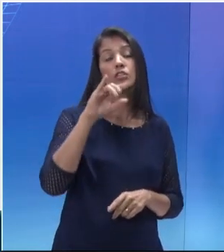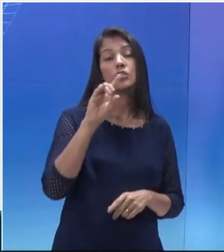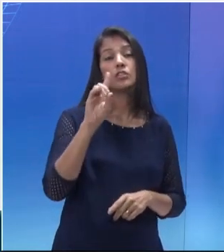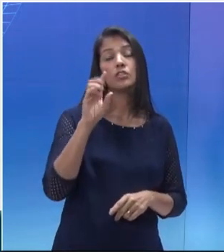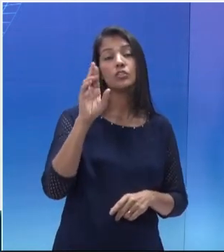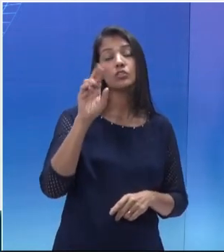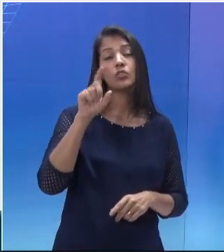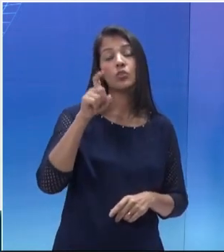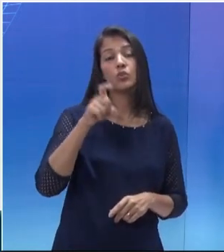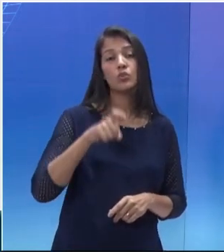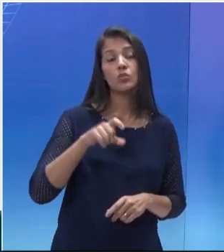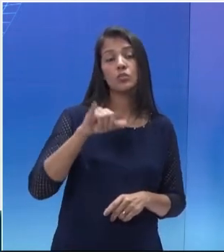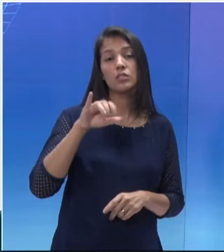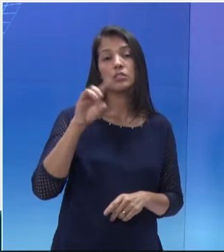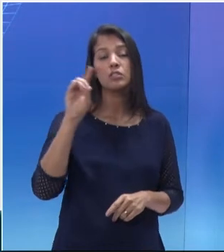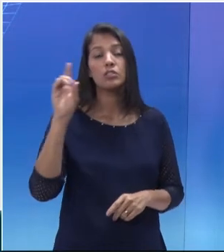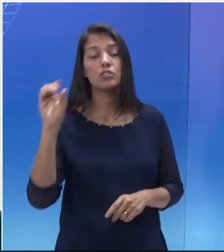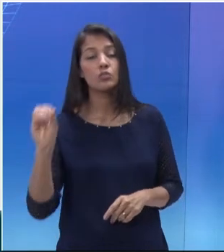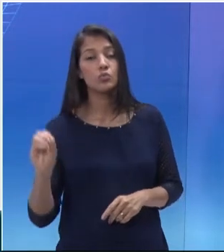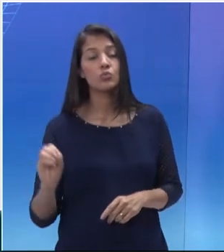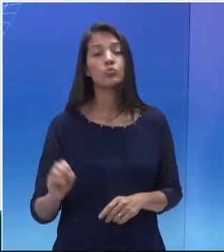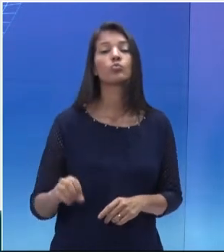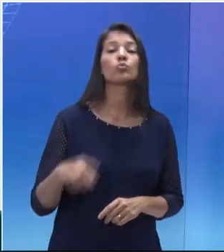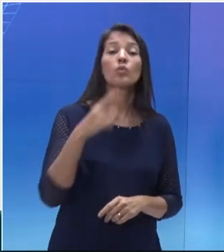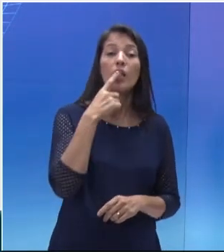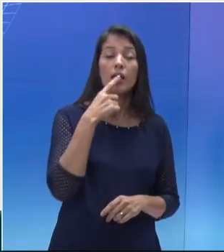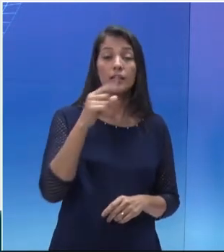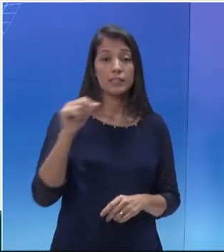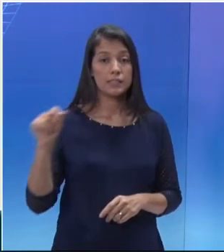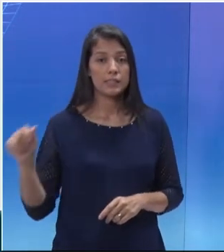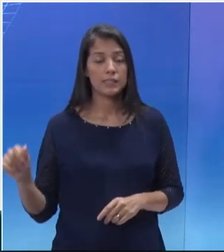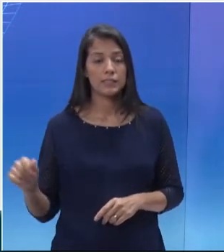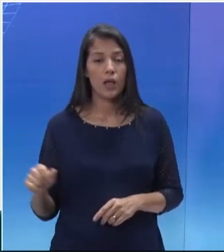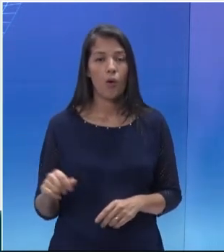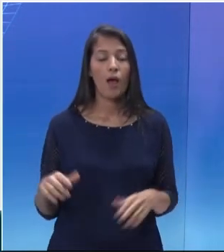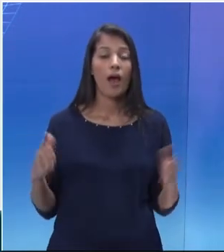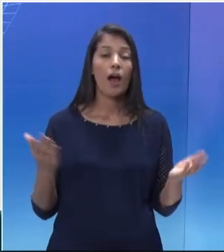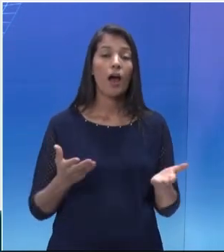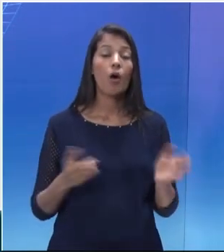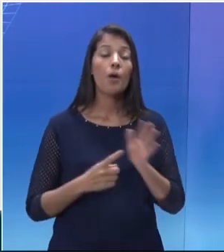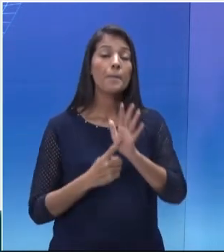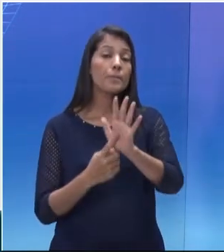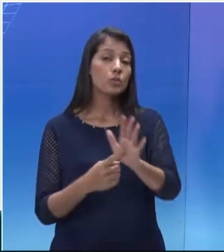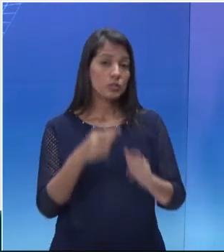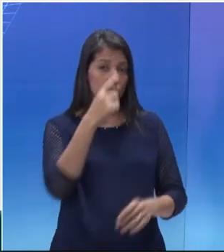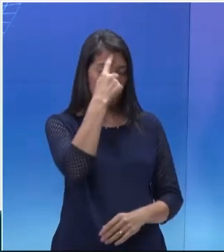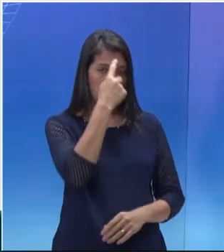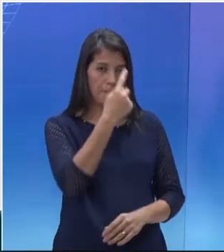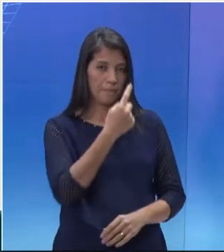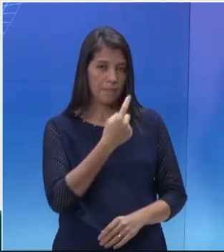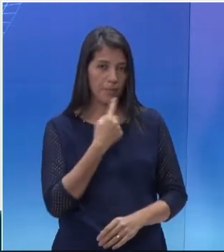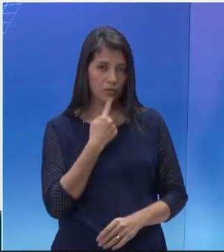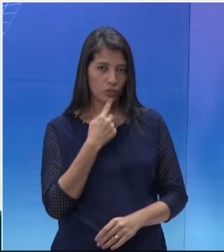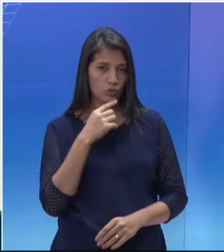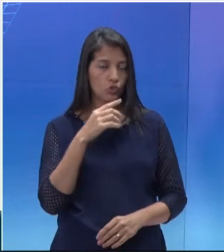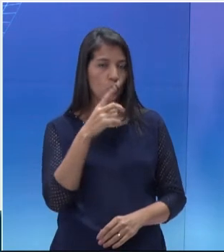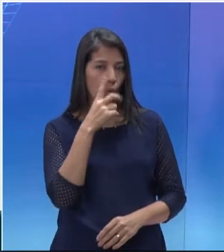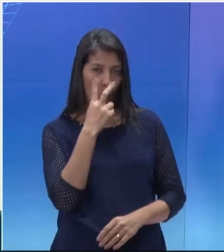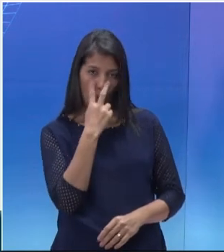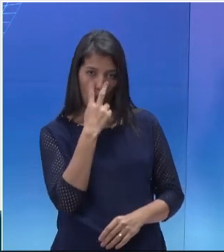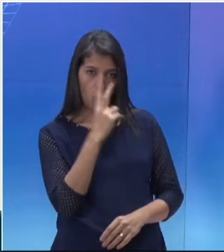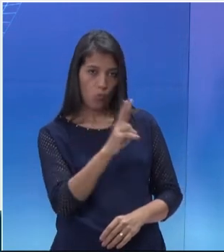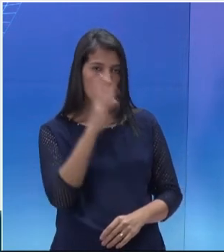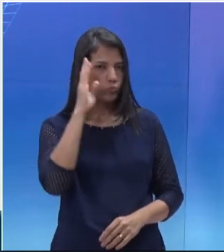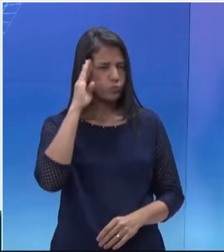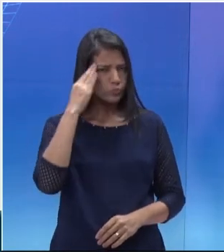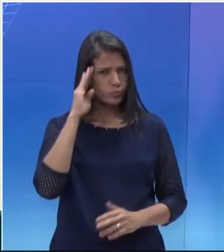nossa pergunta, qual é esse produto secundário? Vamos aqui aumentar a tela para a gente entender o processo como um todo. Ok,